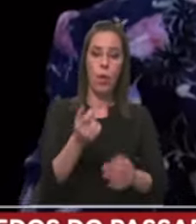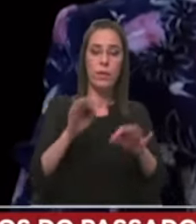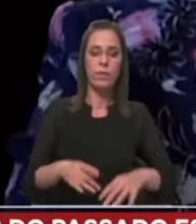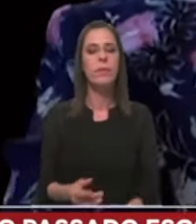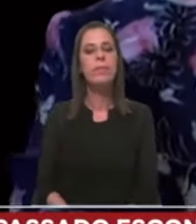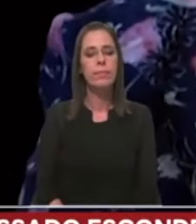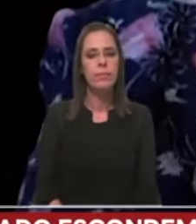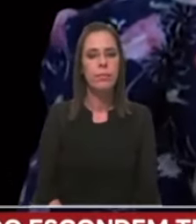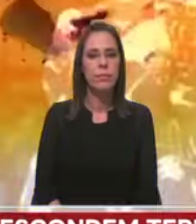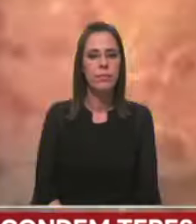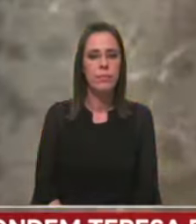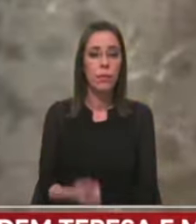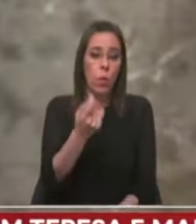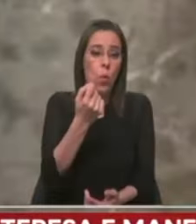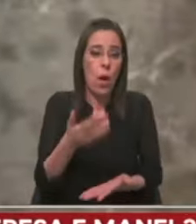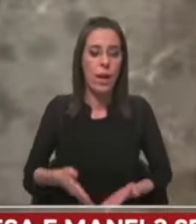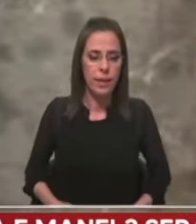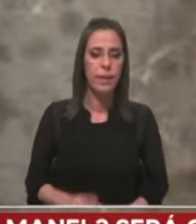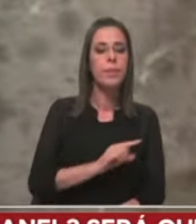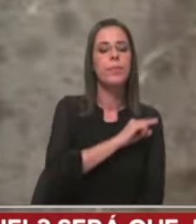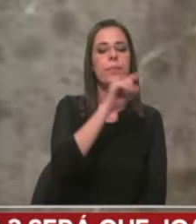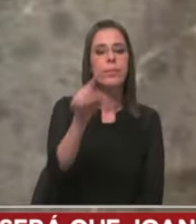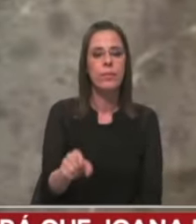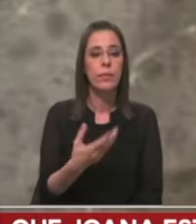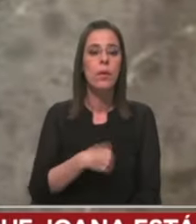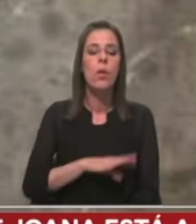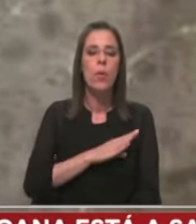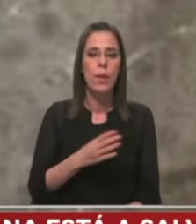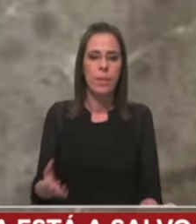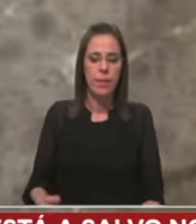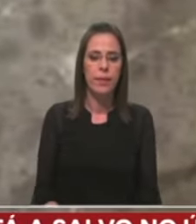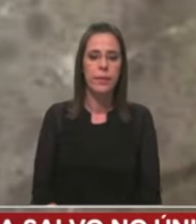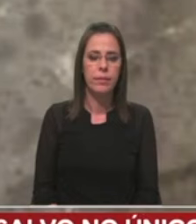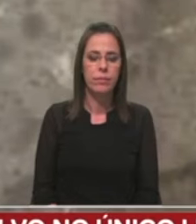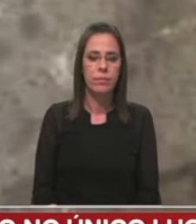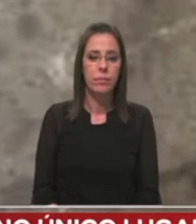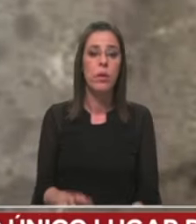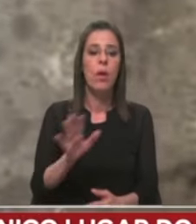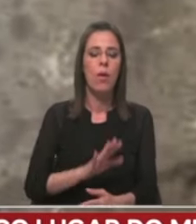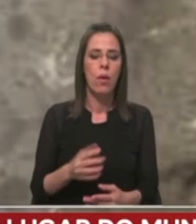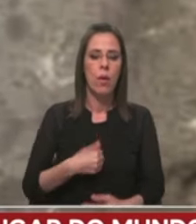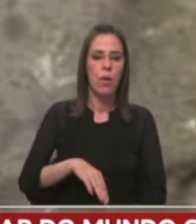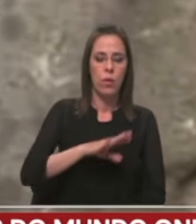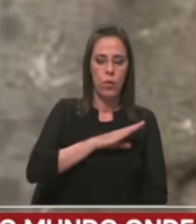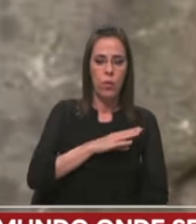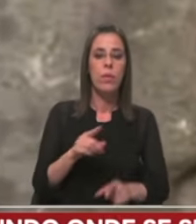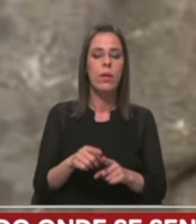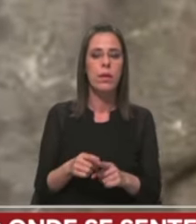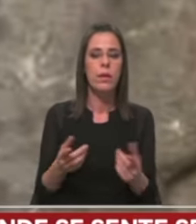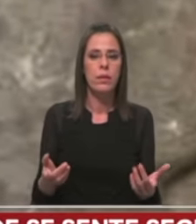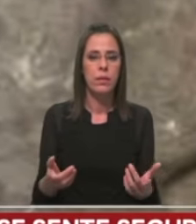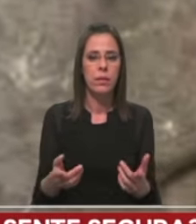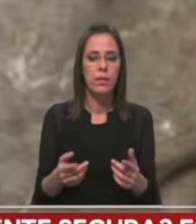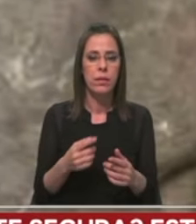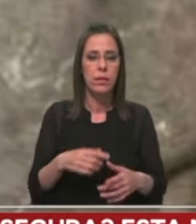Estava quase a ter. E quando chega a Coimbra, foi para onde? Cheguei a Coimbra, tiraram então a